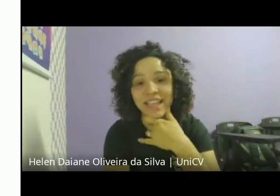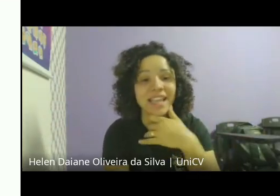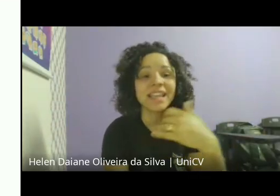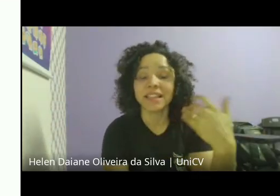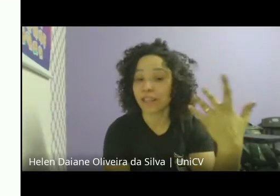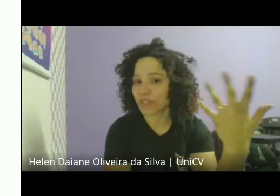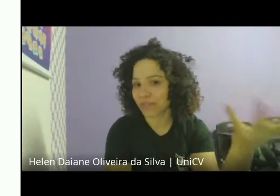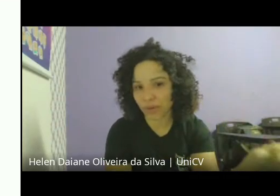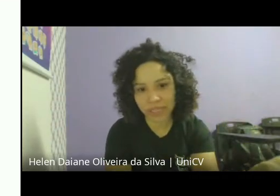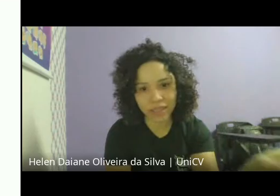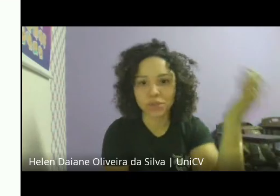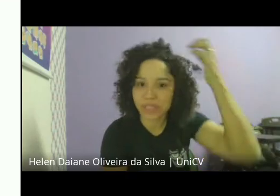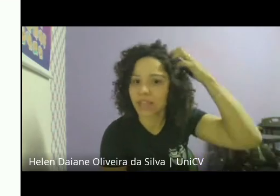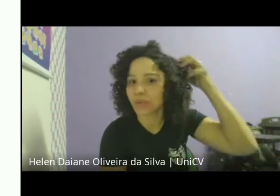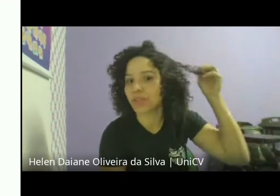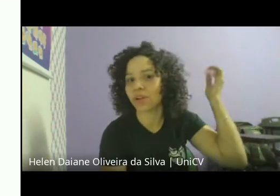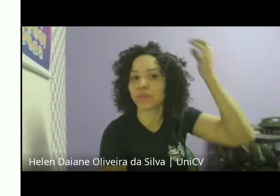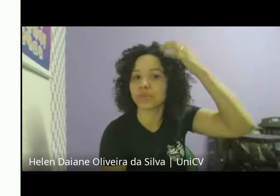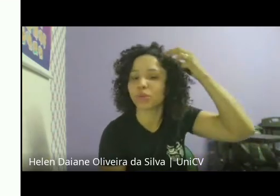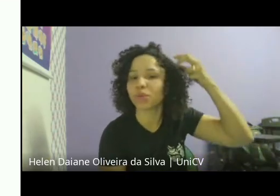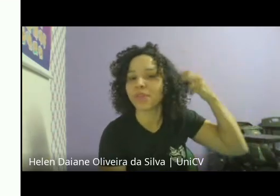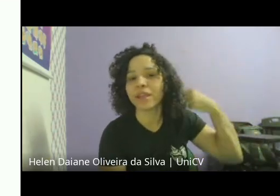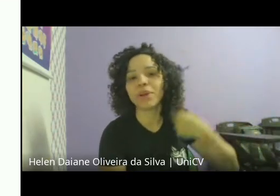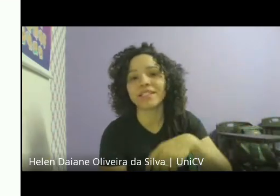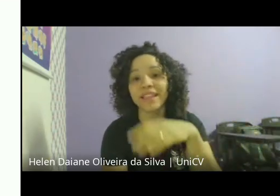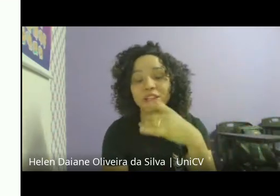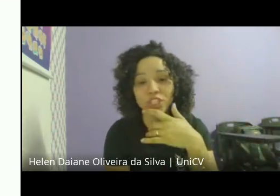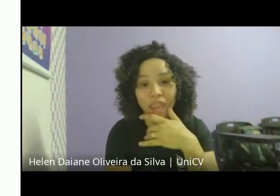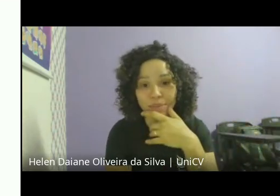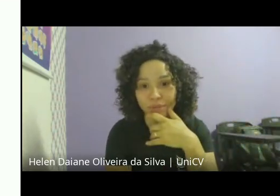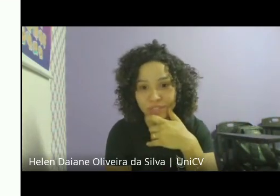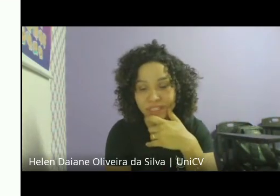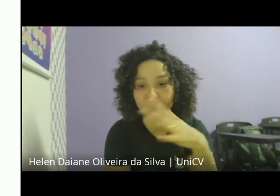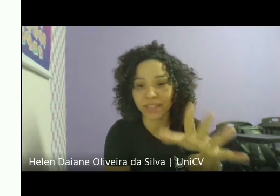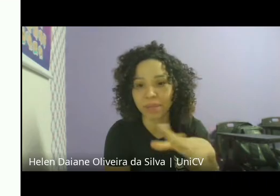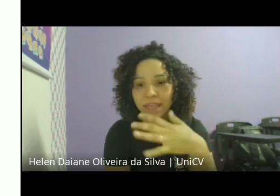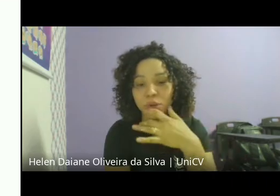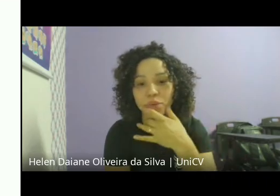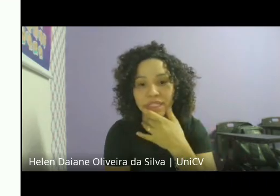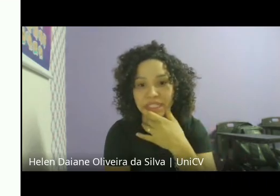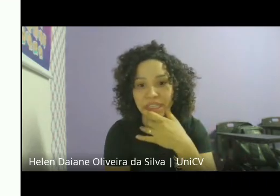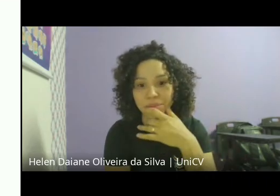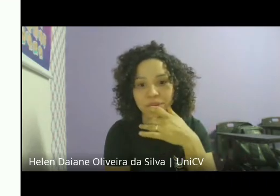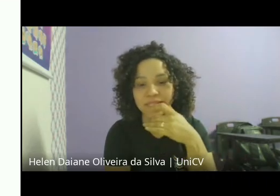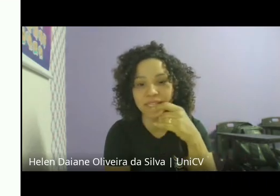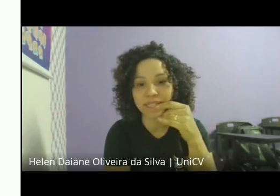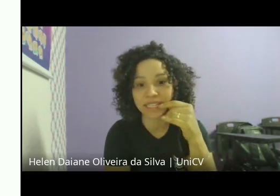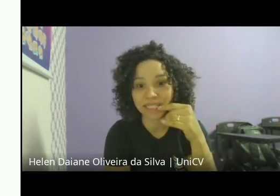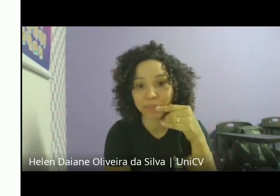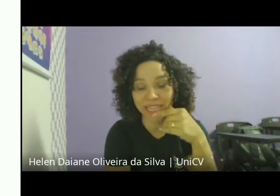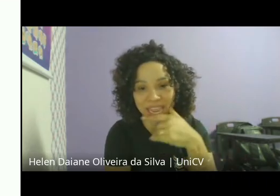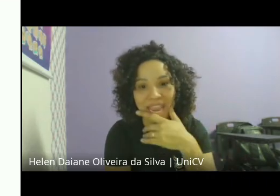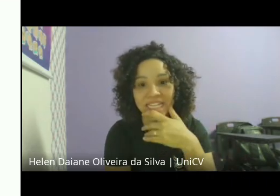diferentes. Que você vai conseguir ter sucesso com seu aluno surdo. Pode ser que ele chegue para você, se alguém trabalha aqui com o município, assim,